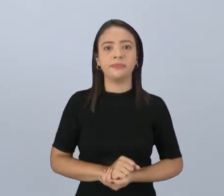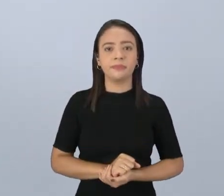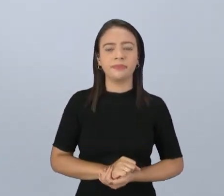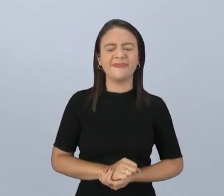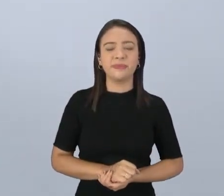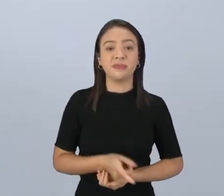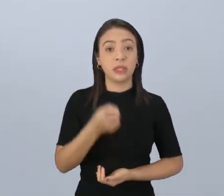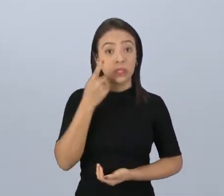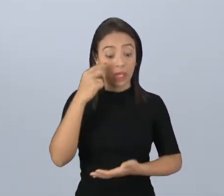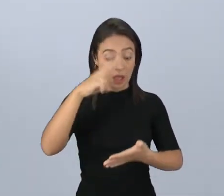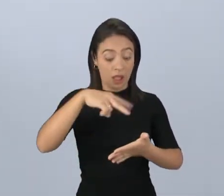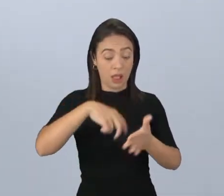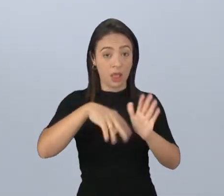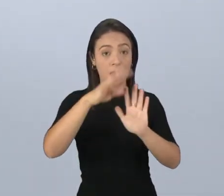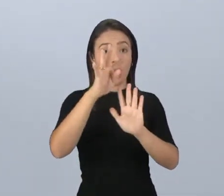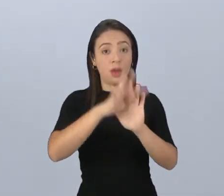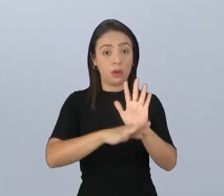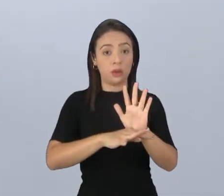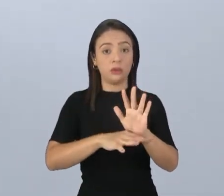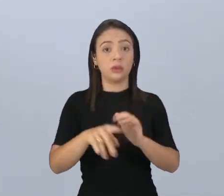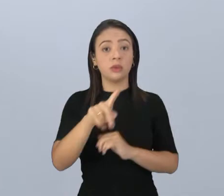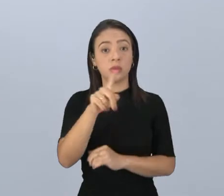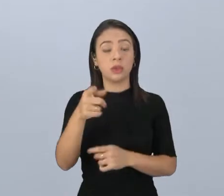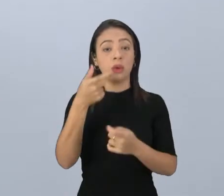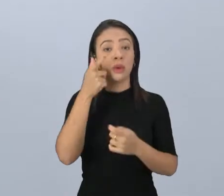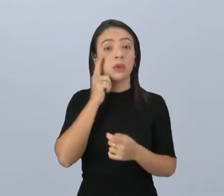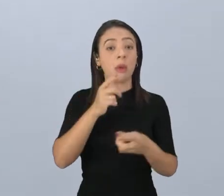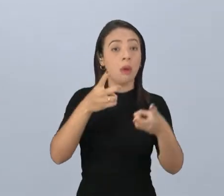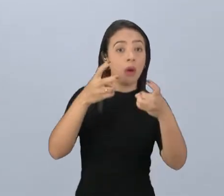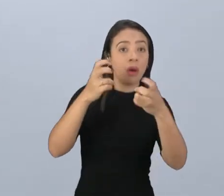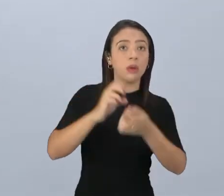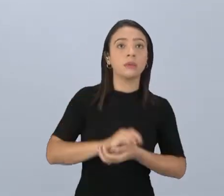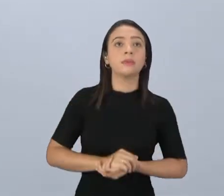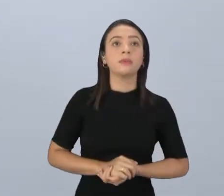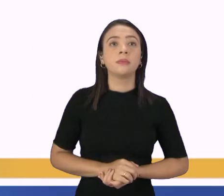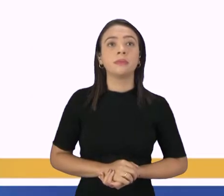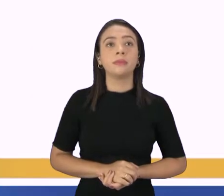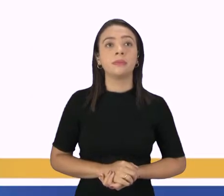uma notícia para que você possa observá-la. Vejam só.